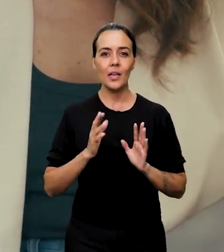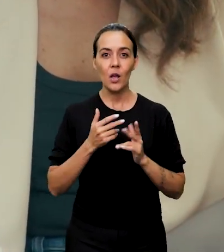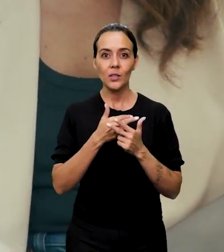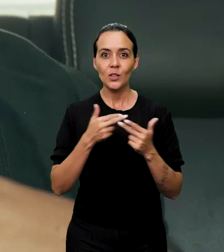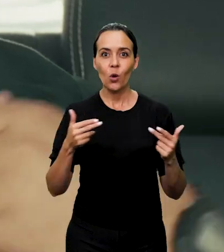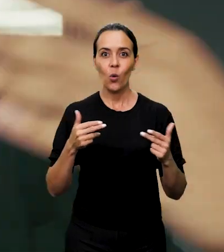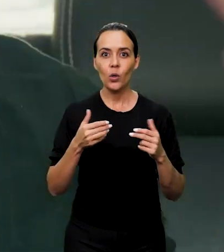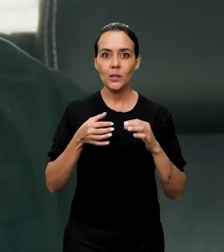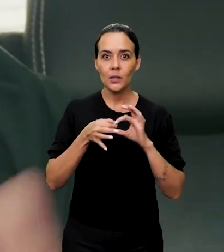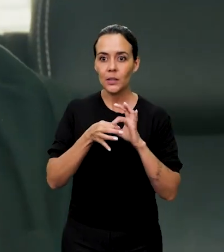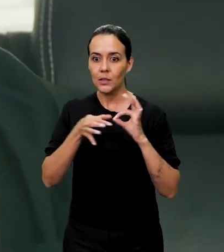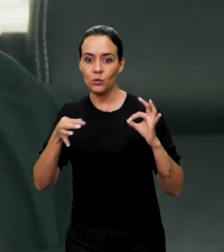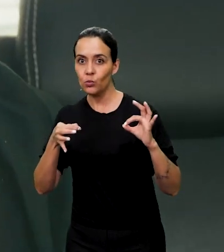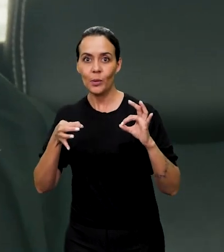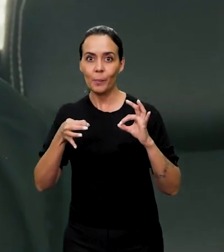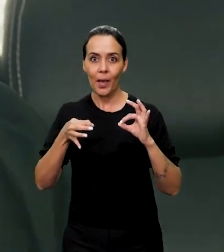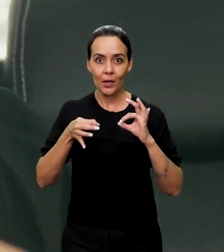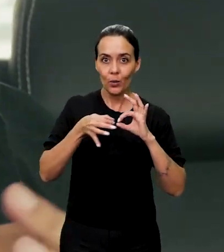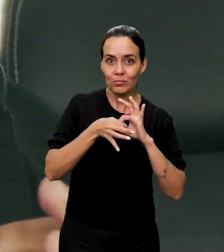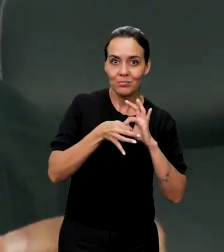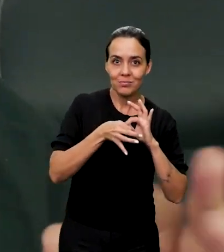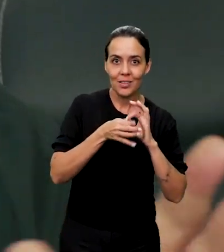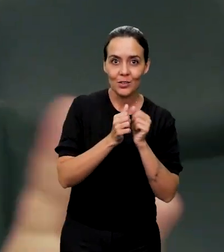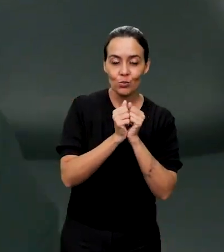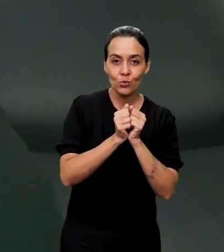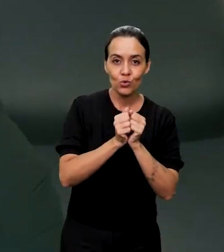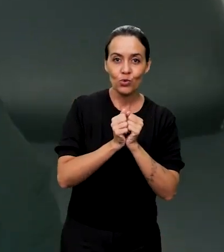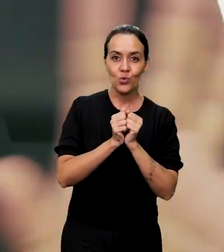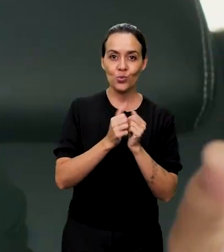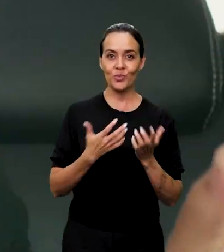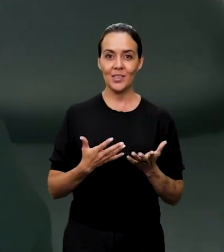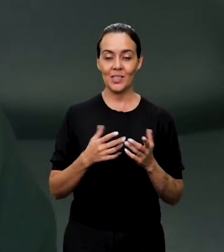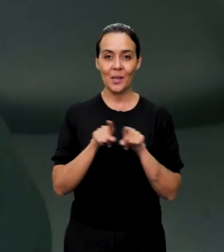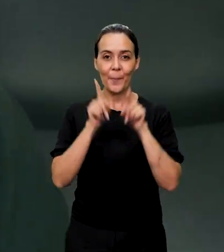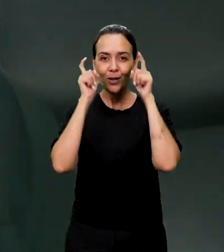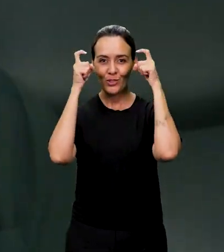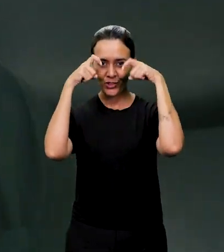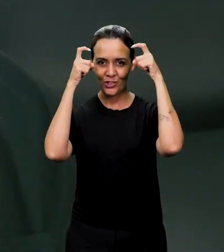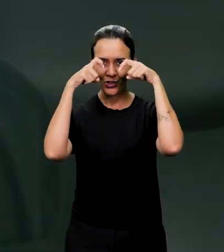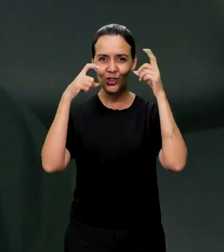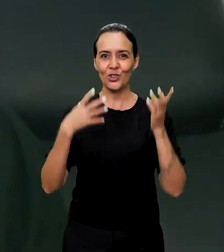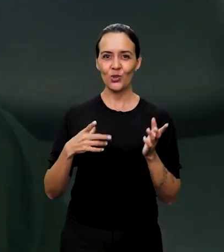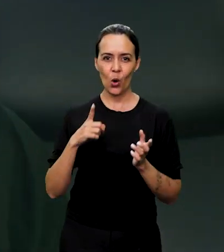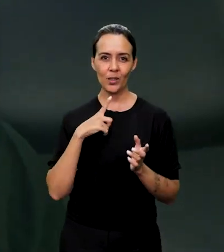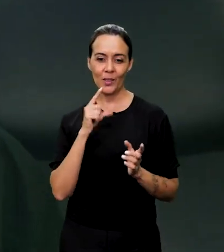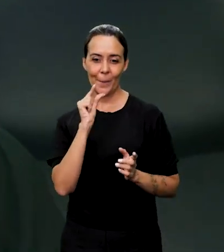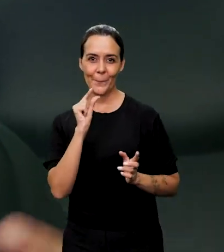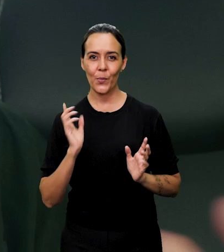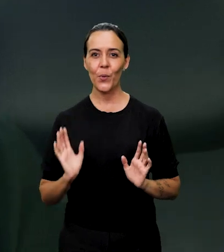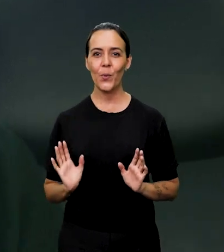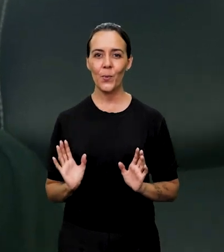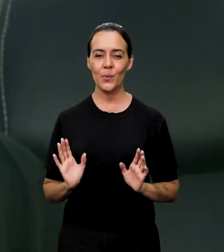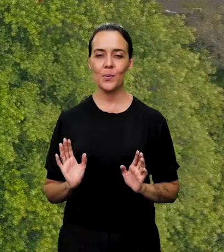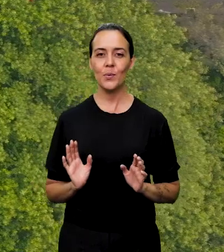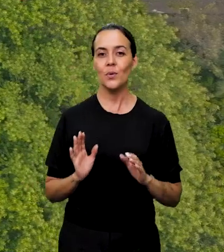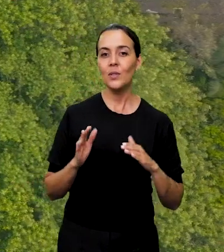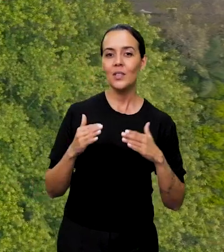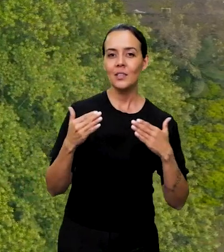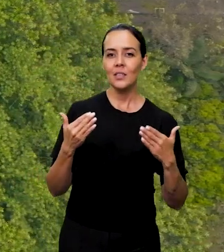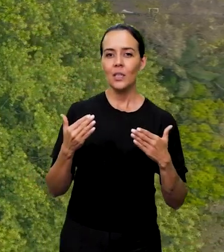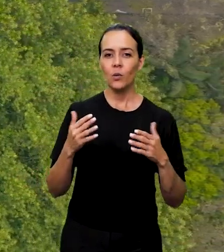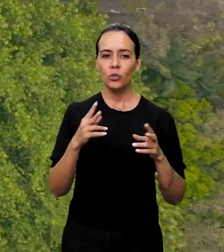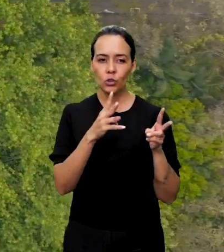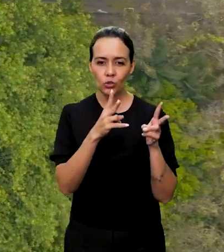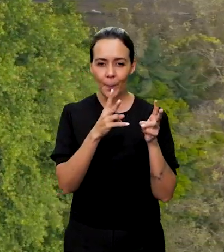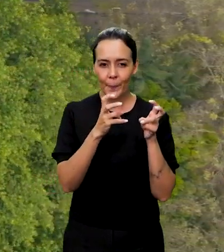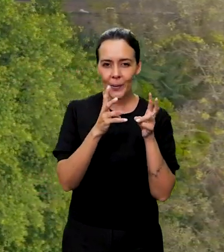inerente, porque eu acho que isso chega até o TikTok. Enfim, acho que isso é muito amplo, assim, sabe? Como, né, um lugar